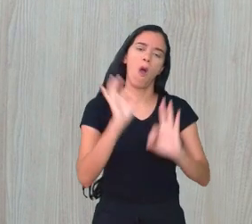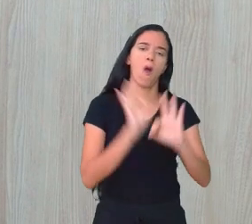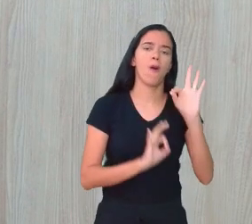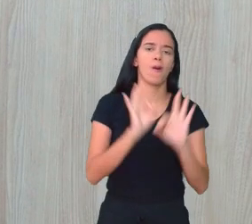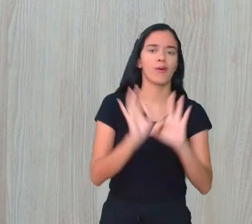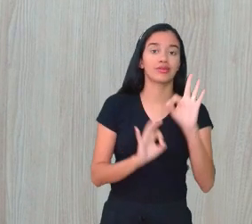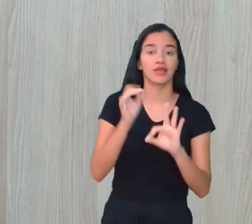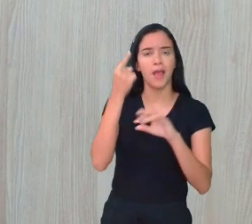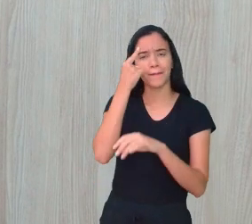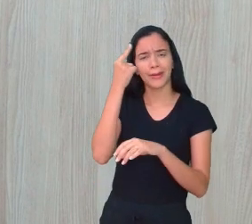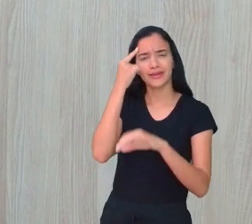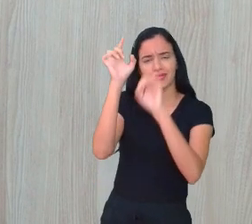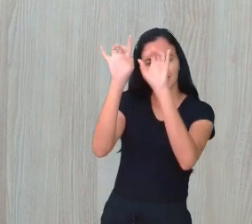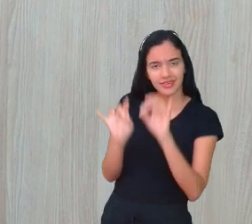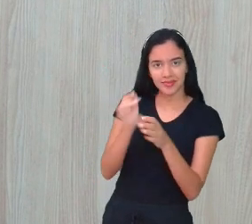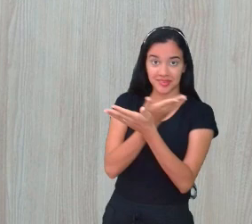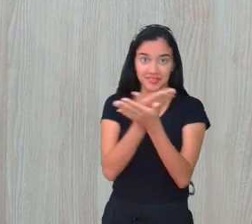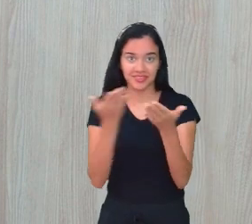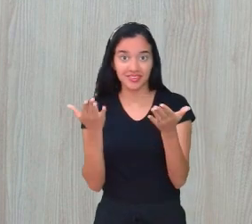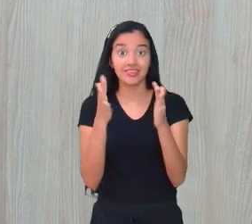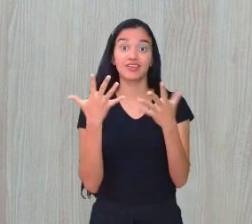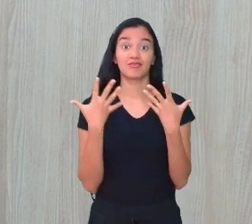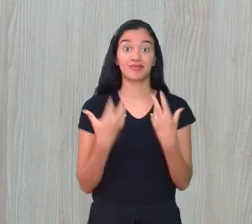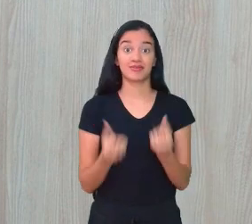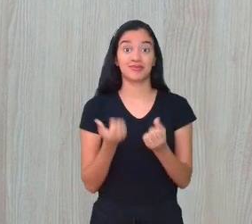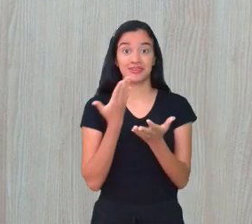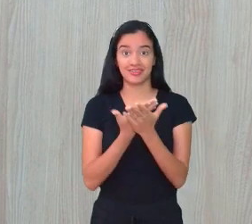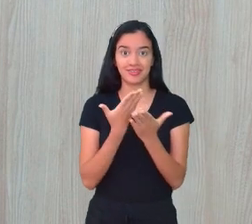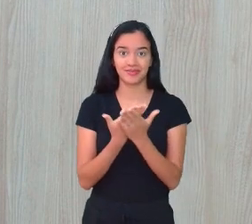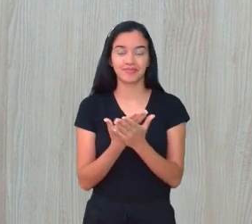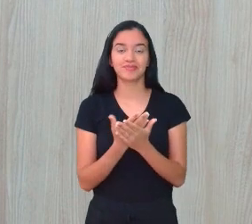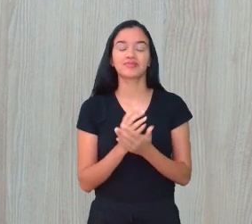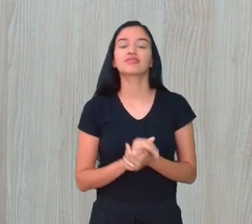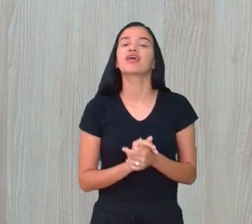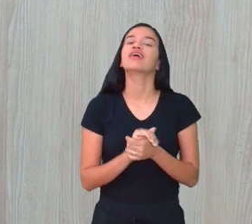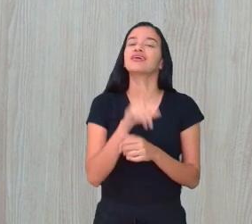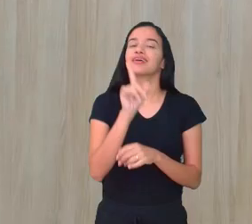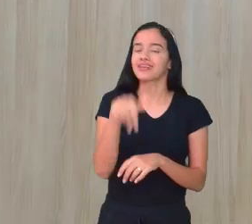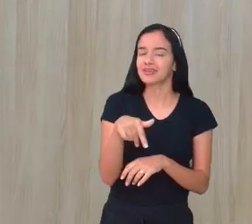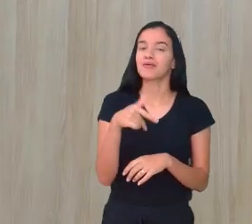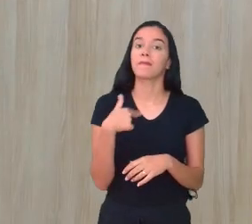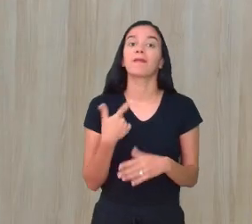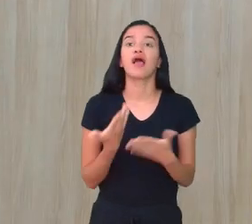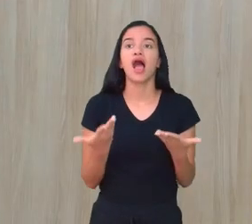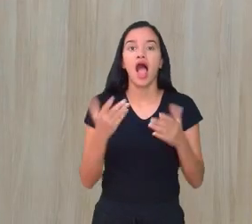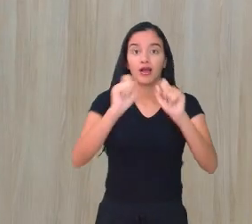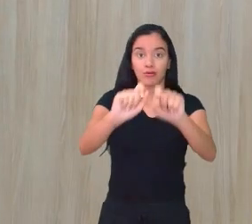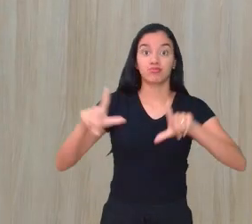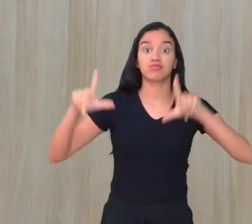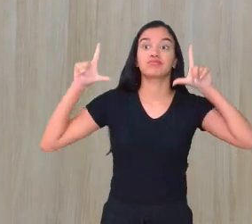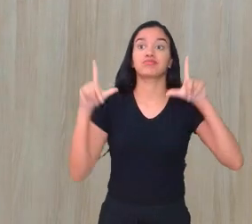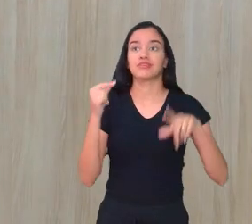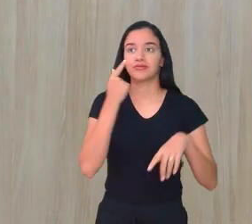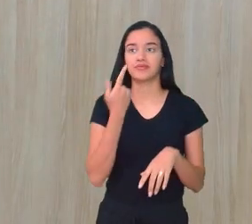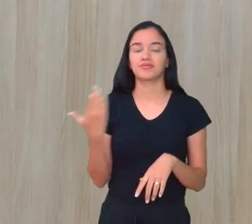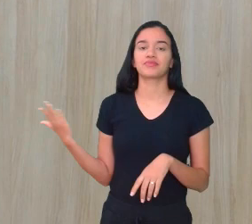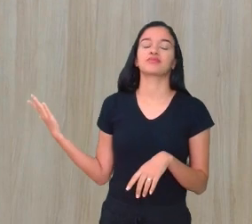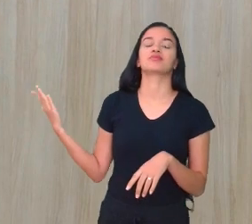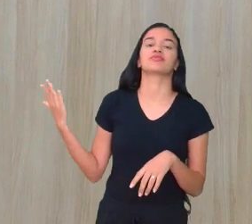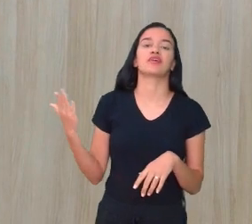pensando especialmente em vocês. Então, vamos aí à nossa aula. É isso aí. Já na tela para vocês aí